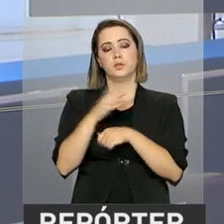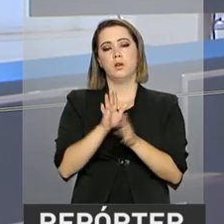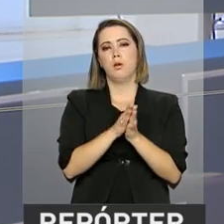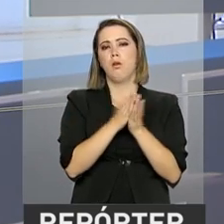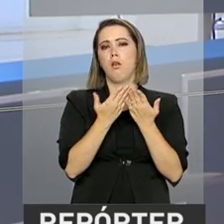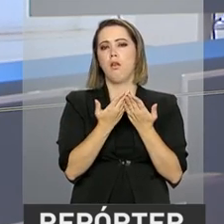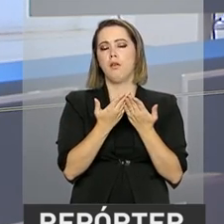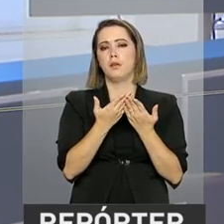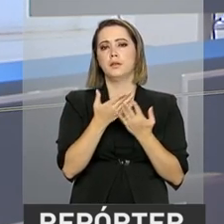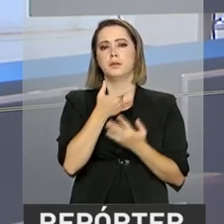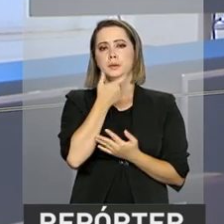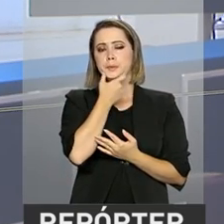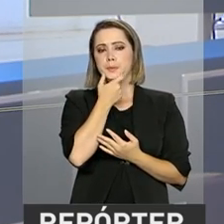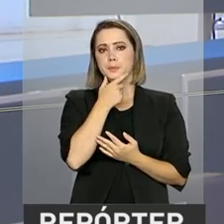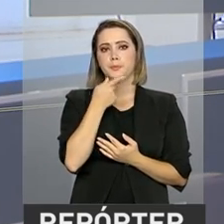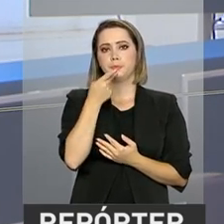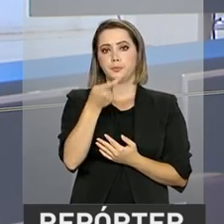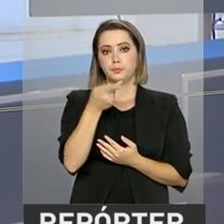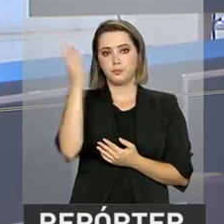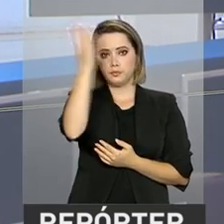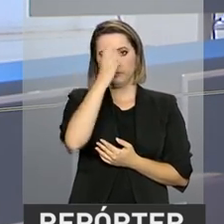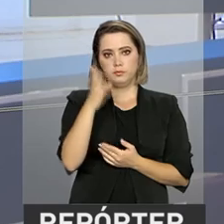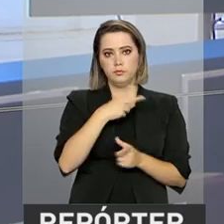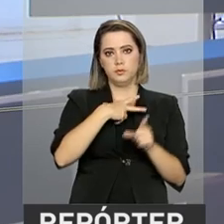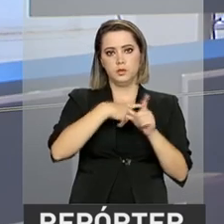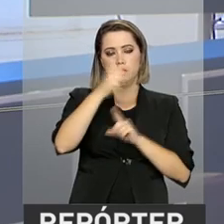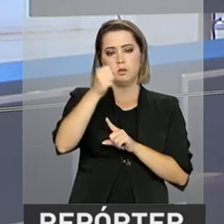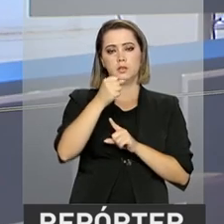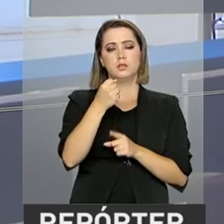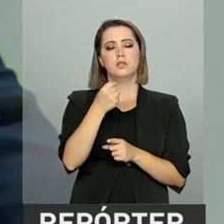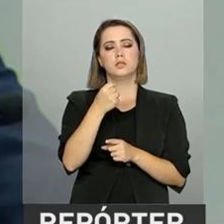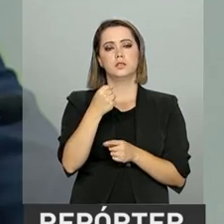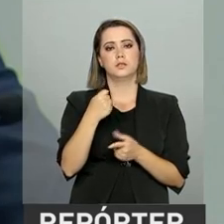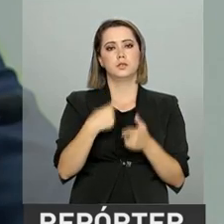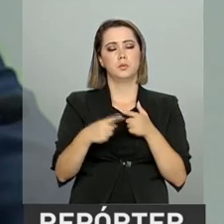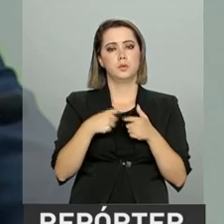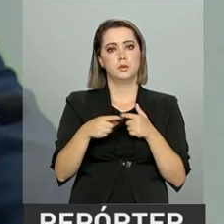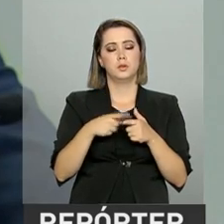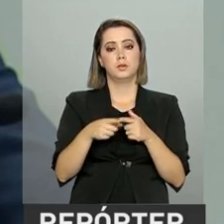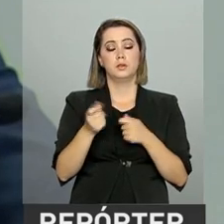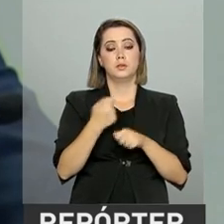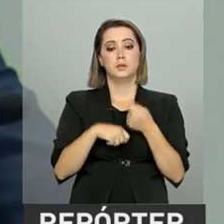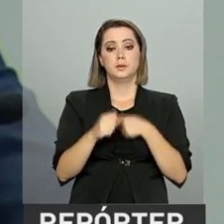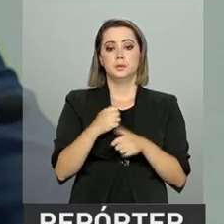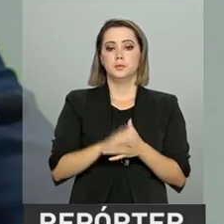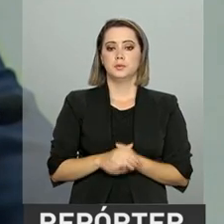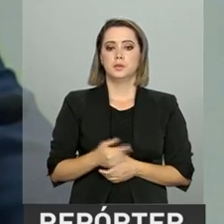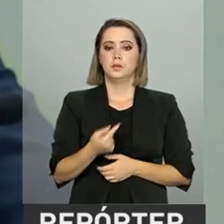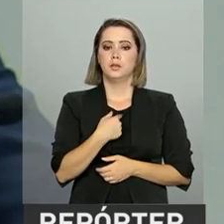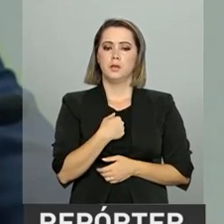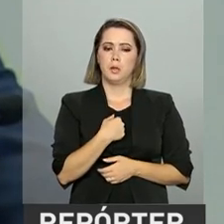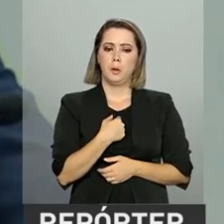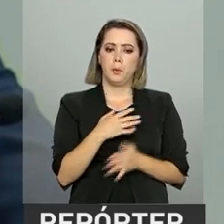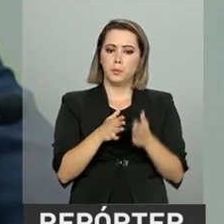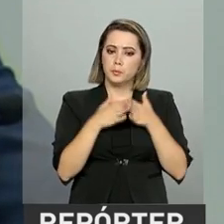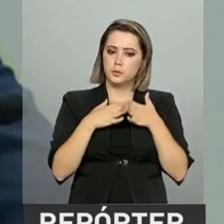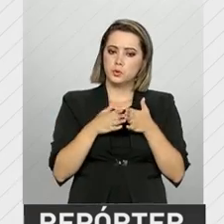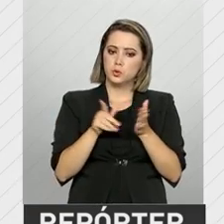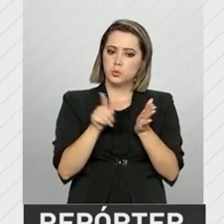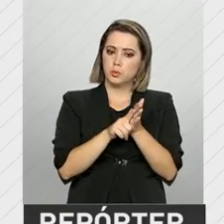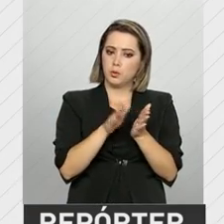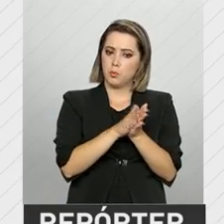revista britânica afirma que o Brasil superou a recessão pedi para colocar essa capa do de